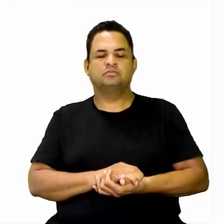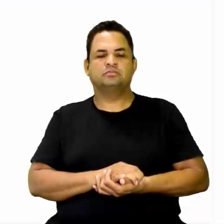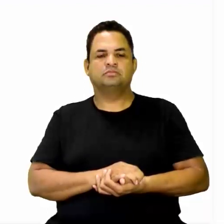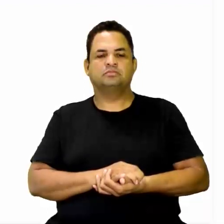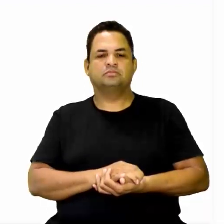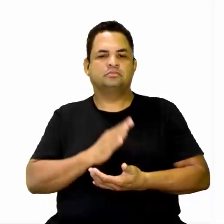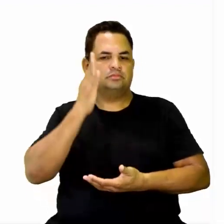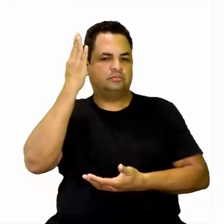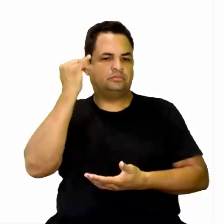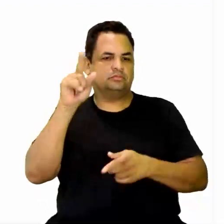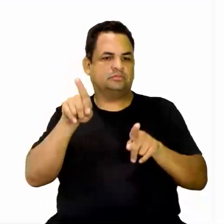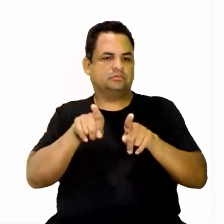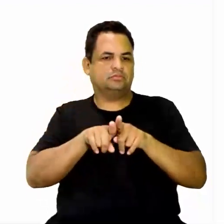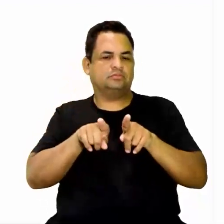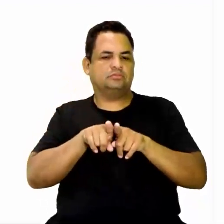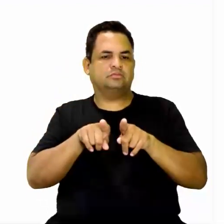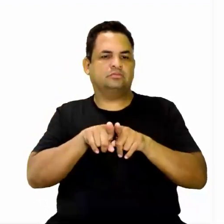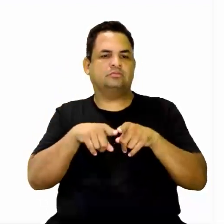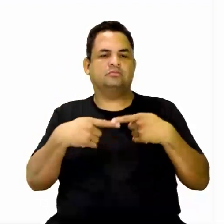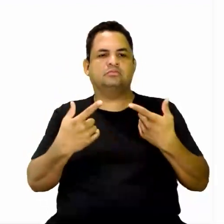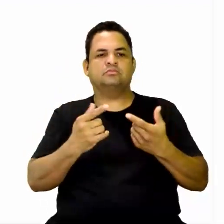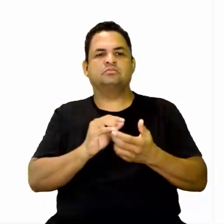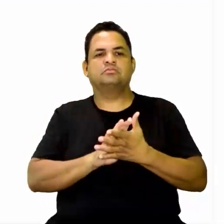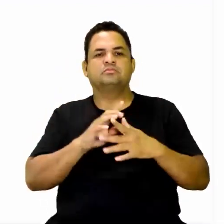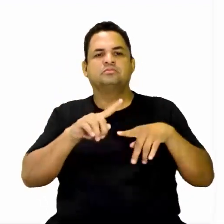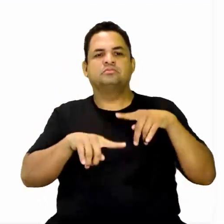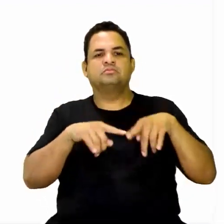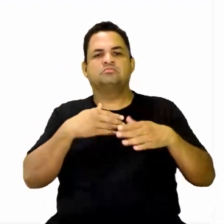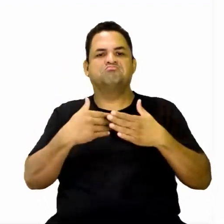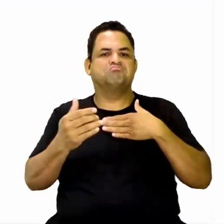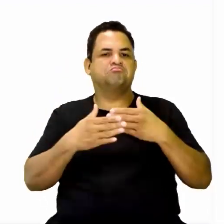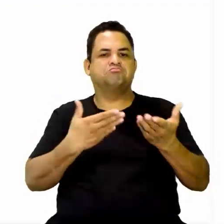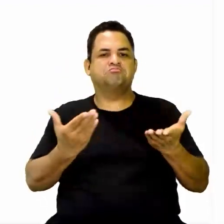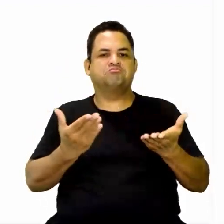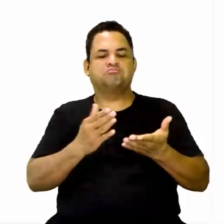sabemos também que um material qualquer